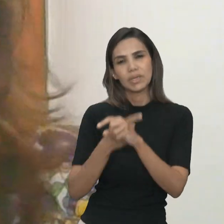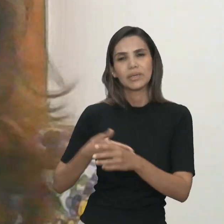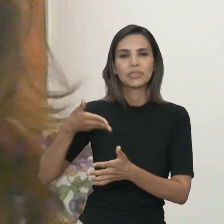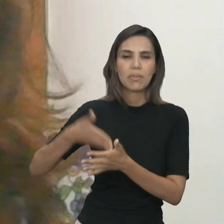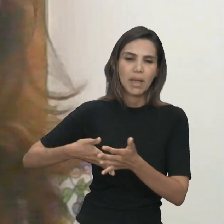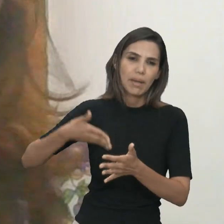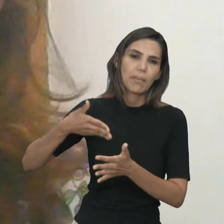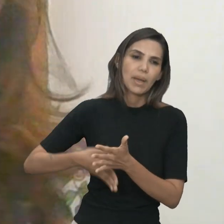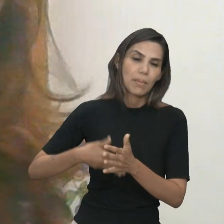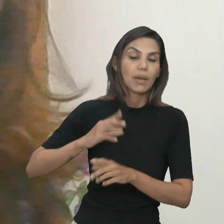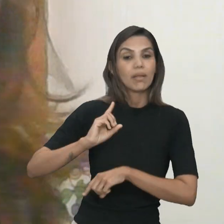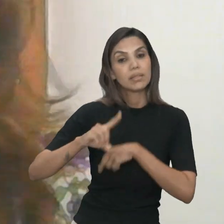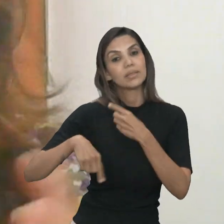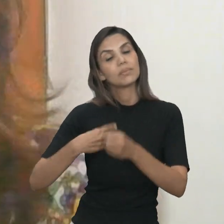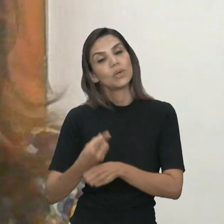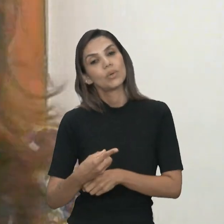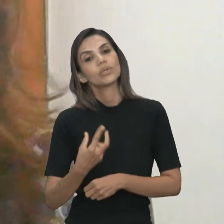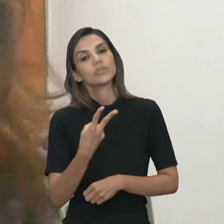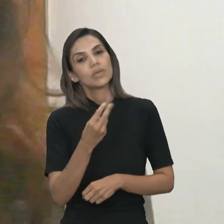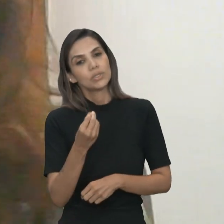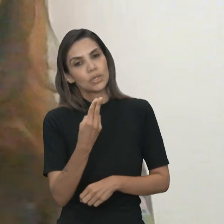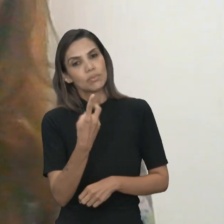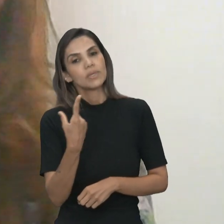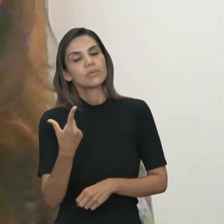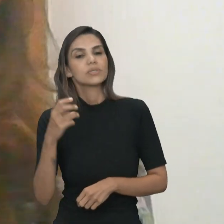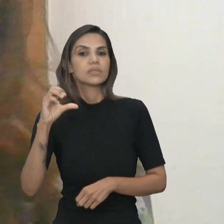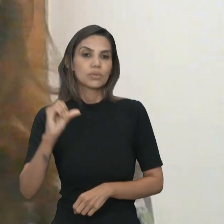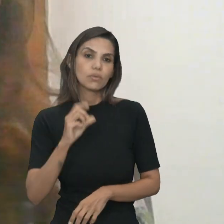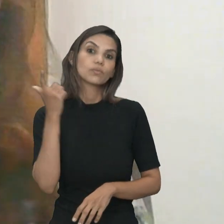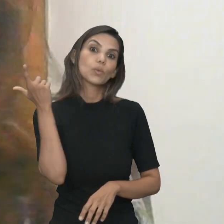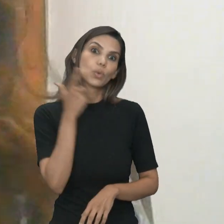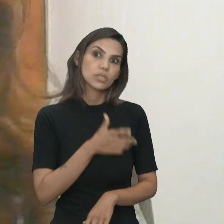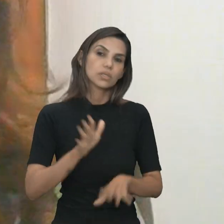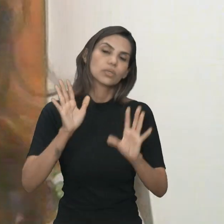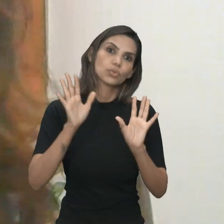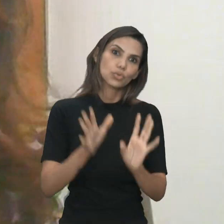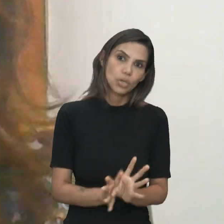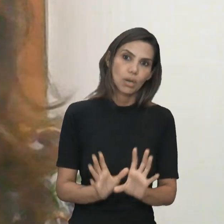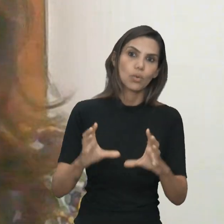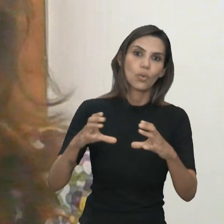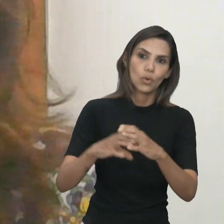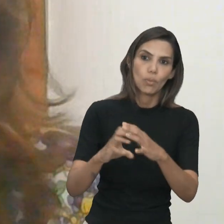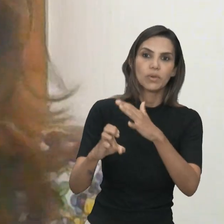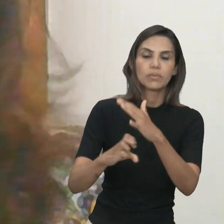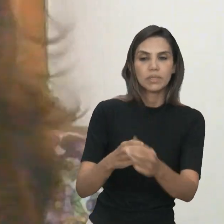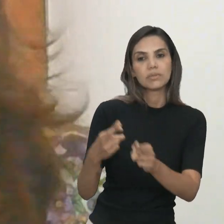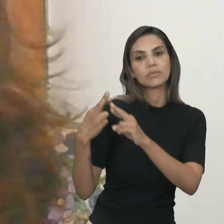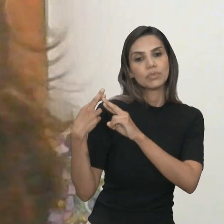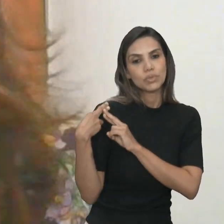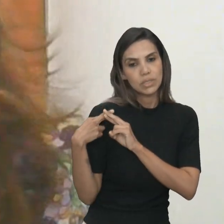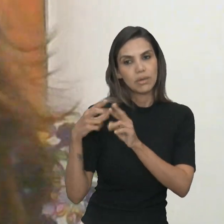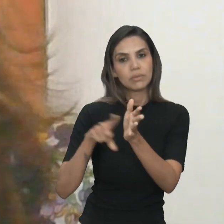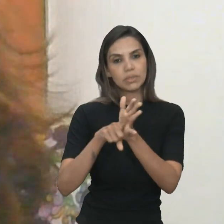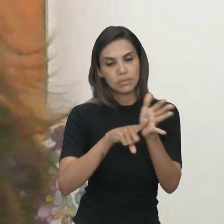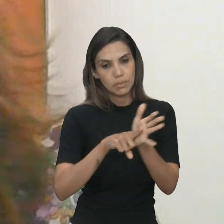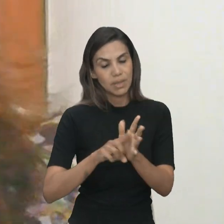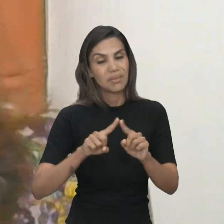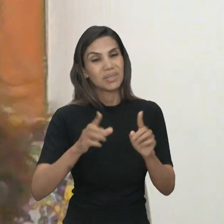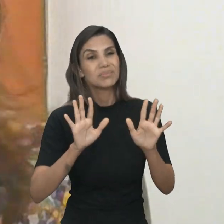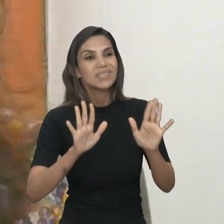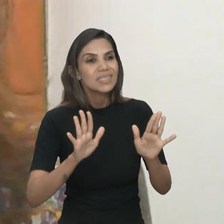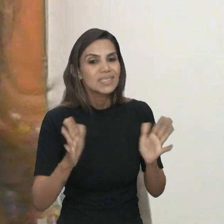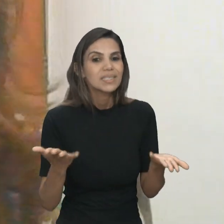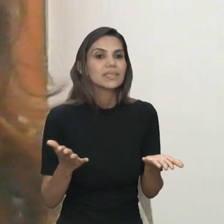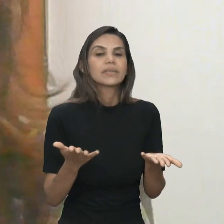em 2019, executar, já que é nossa parceira nesse processo. Só que a gente percebe que existe uma adesão muito baixa. Então, o